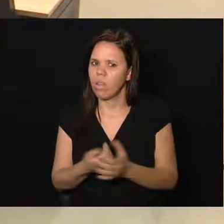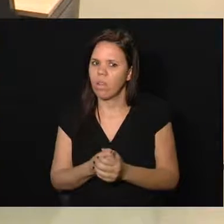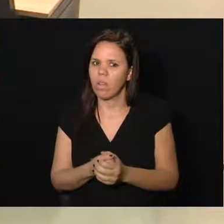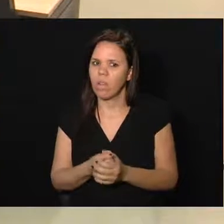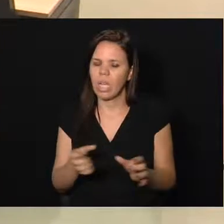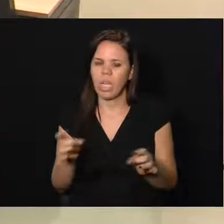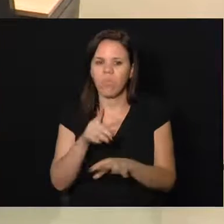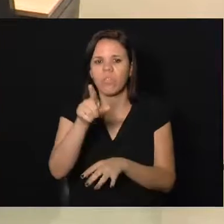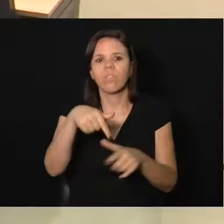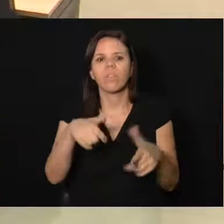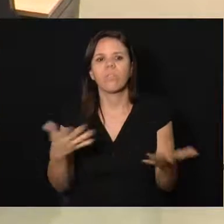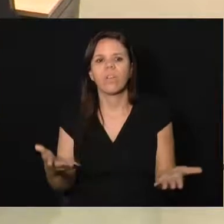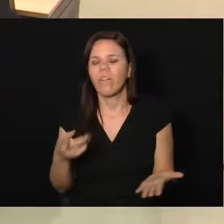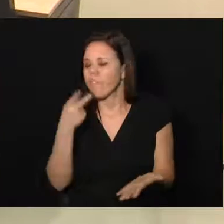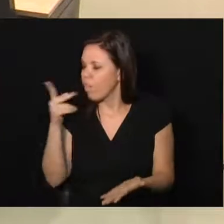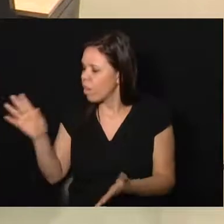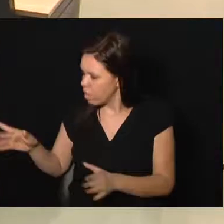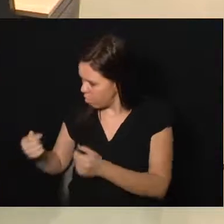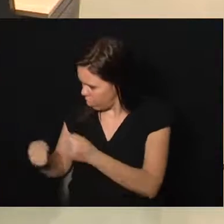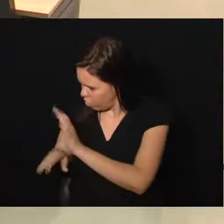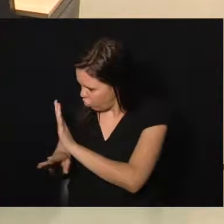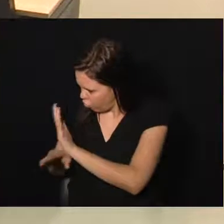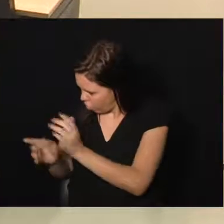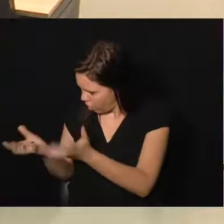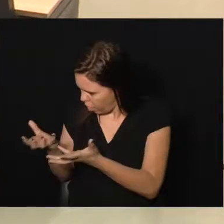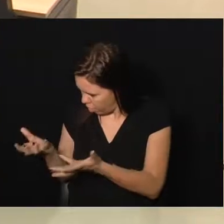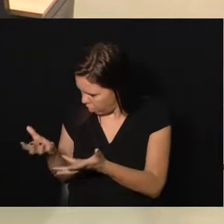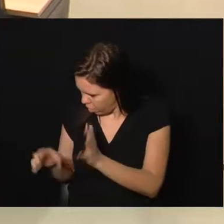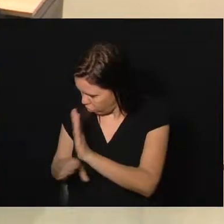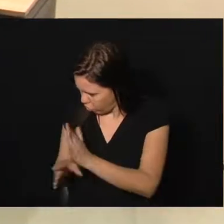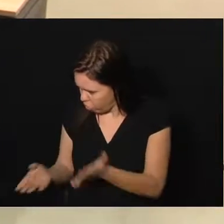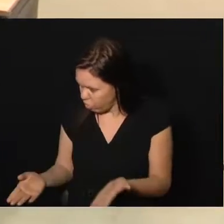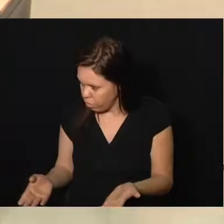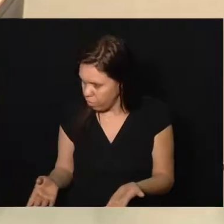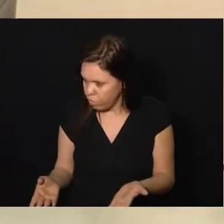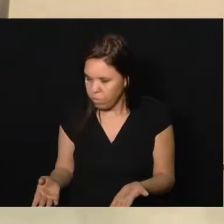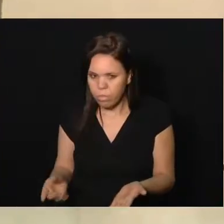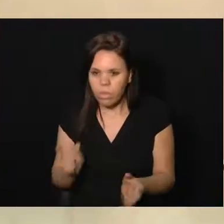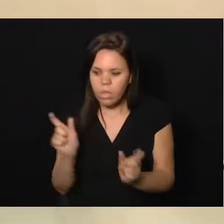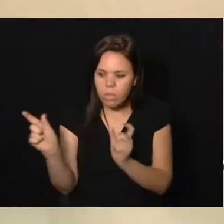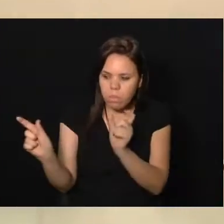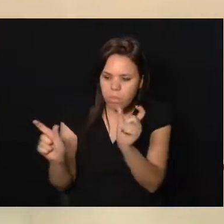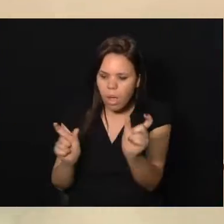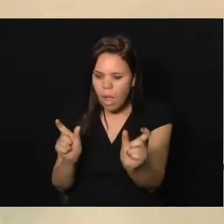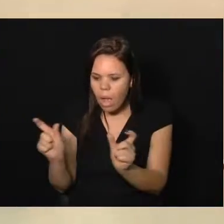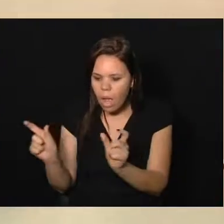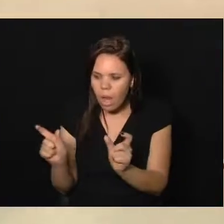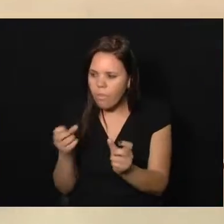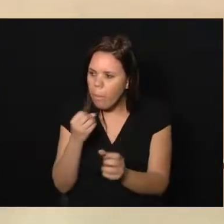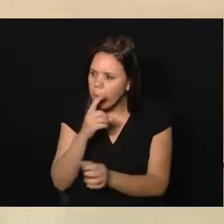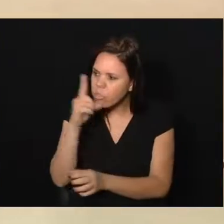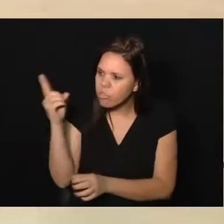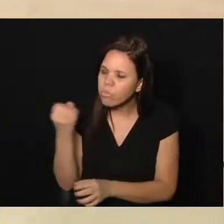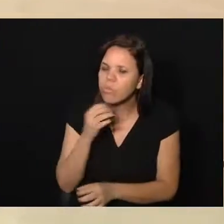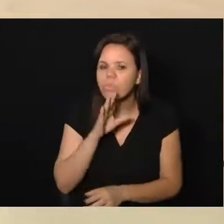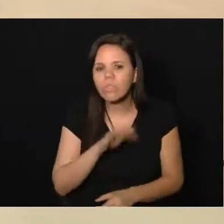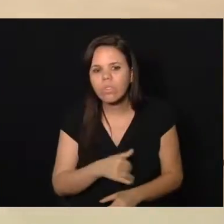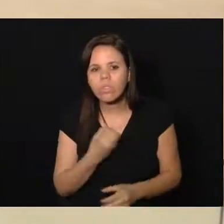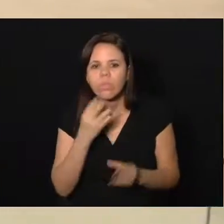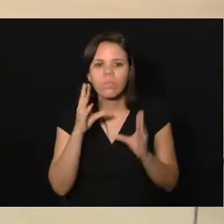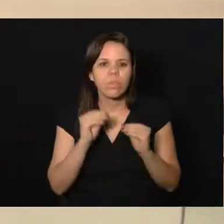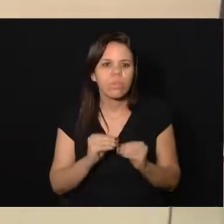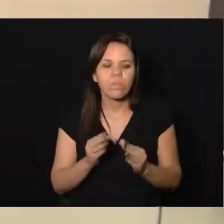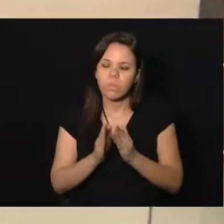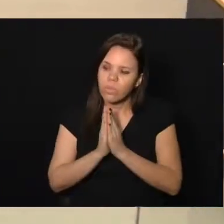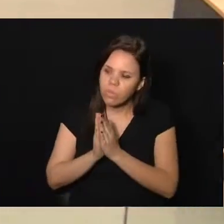teu trabalho, fala para o cara do lado, precisa de ajuda, posso te ajudar? As palavrinhas mágicas, bom dia, boa tarde, boa noite,